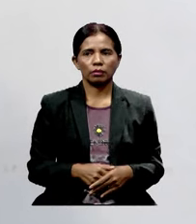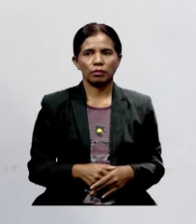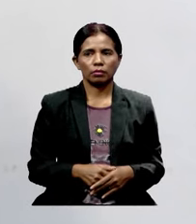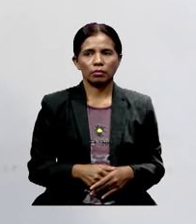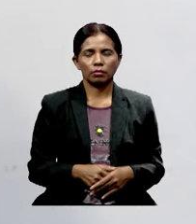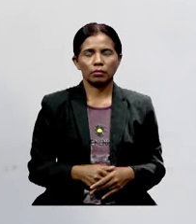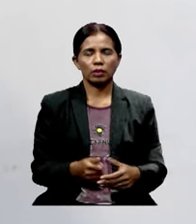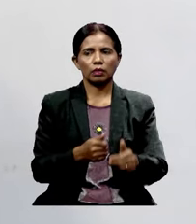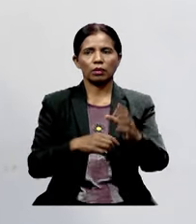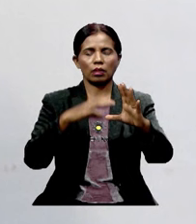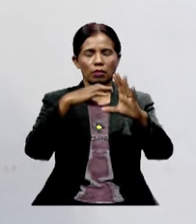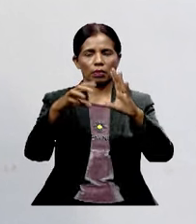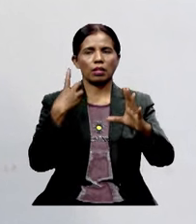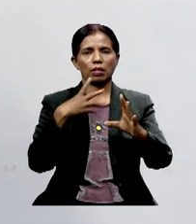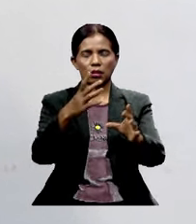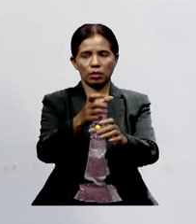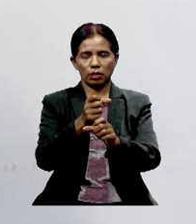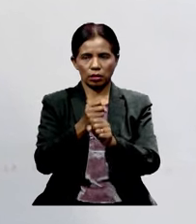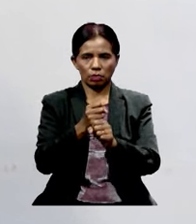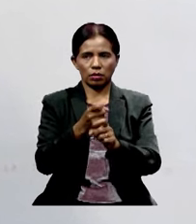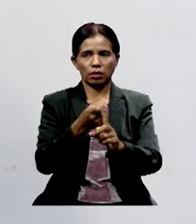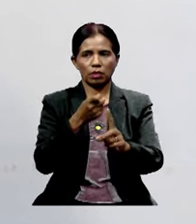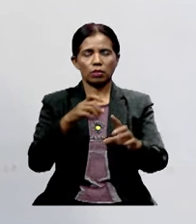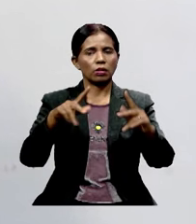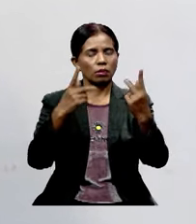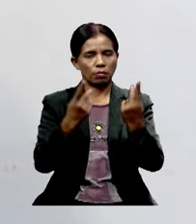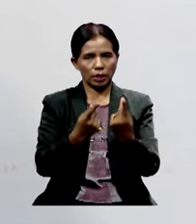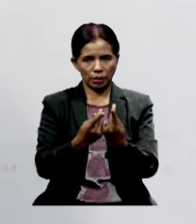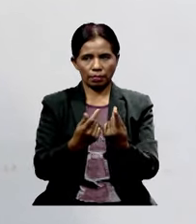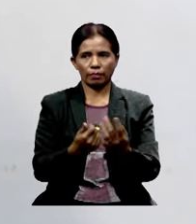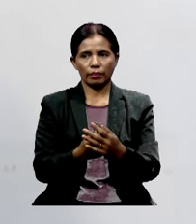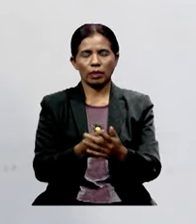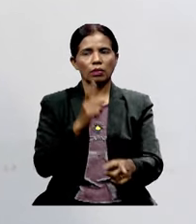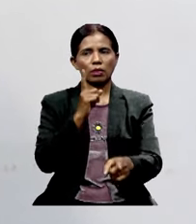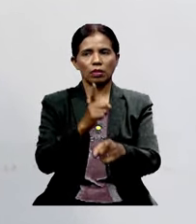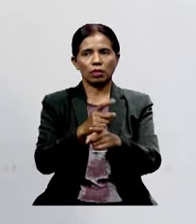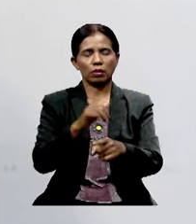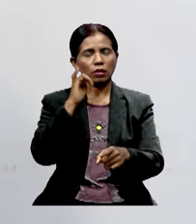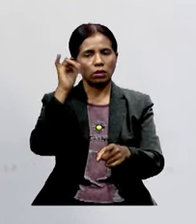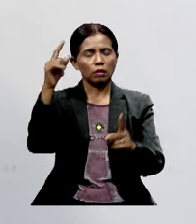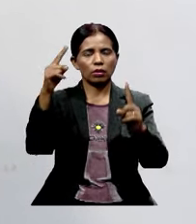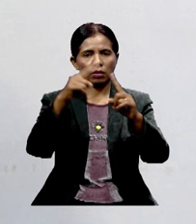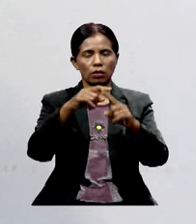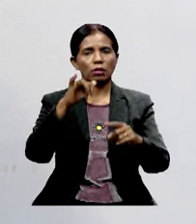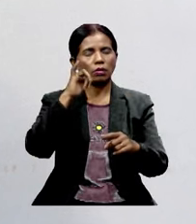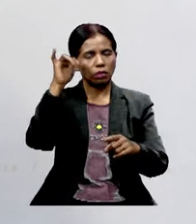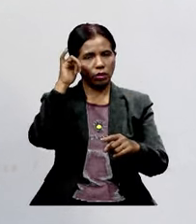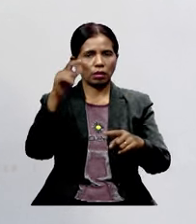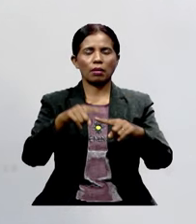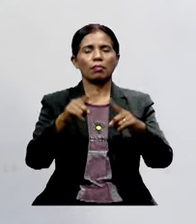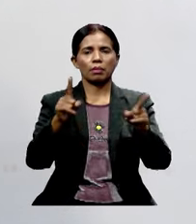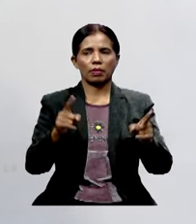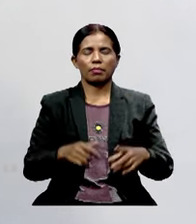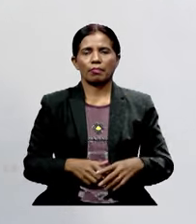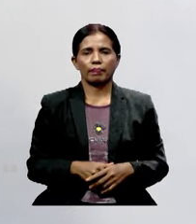Tire mail nebe makamisimu si companhia tirolos toho seik. Mai be